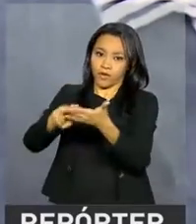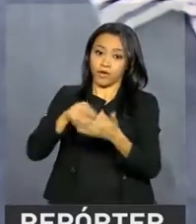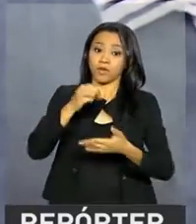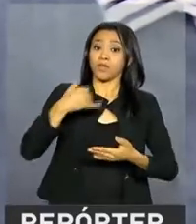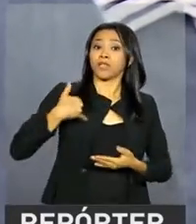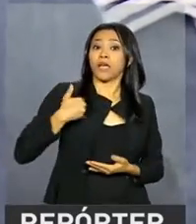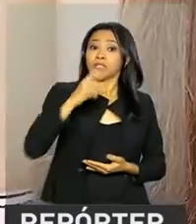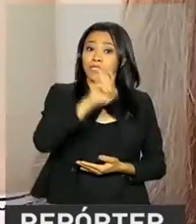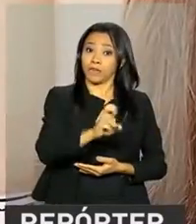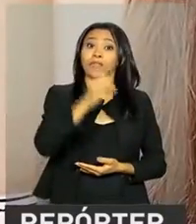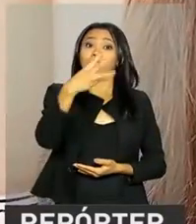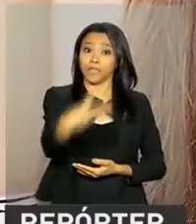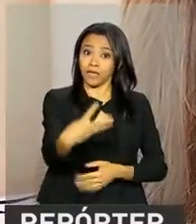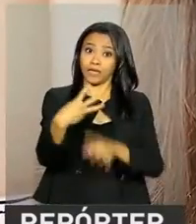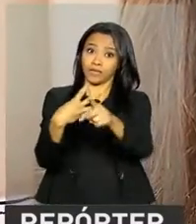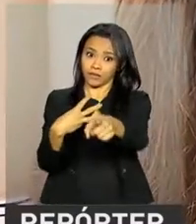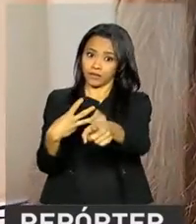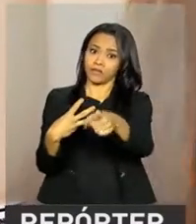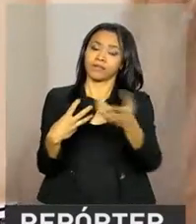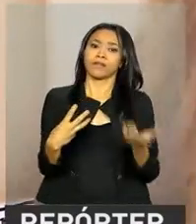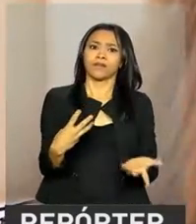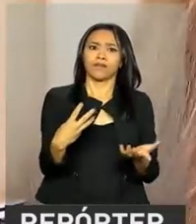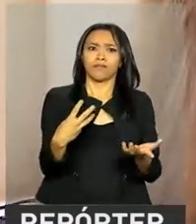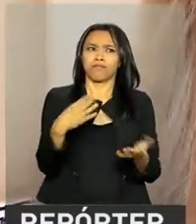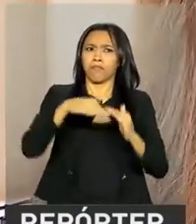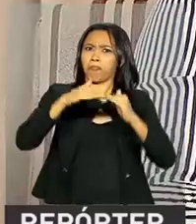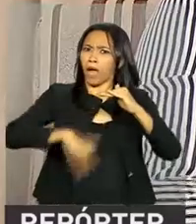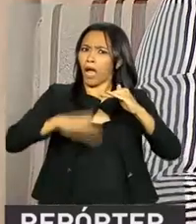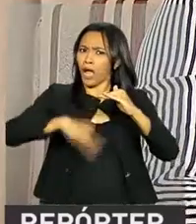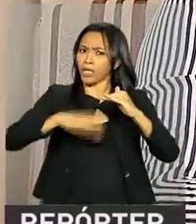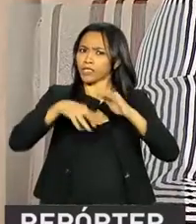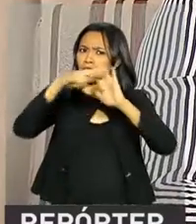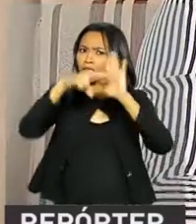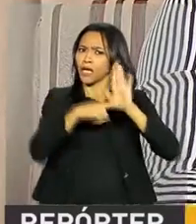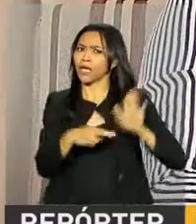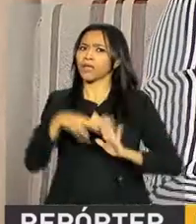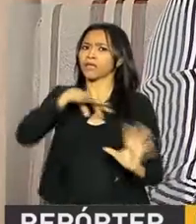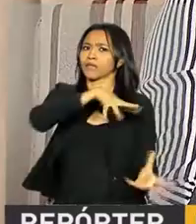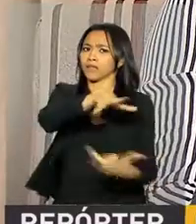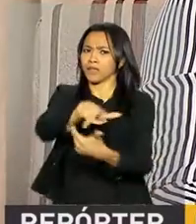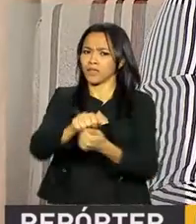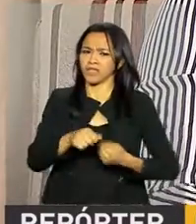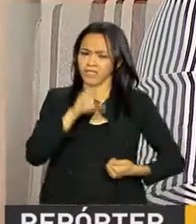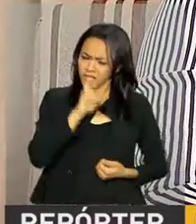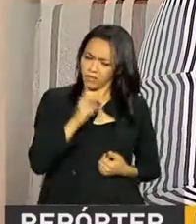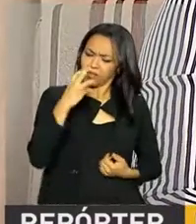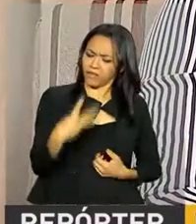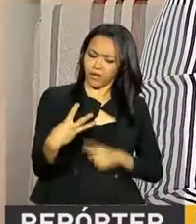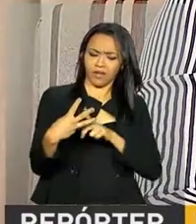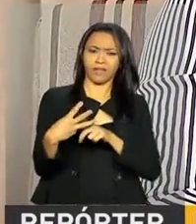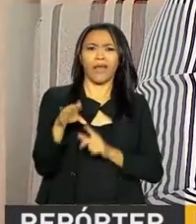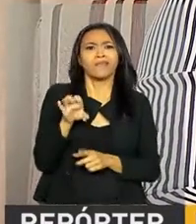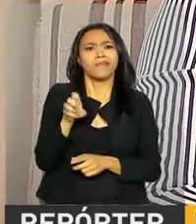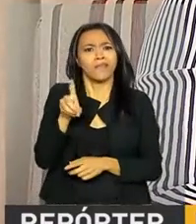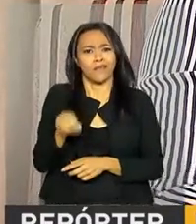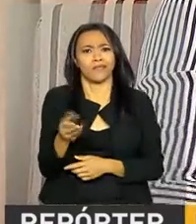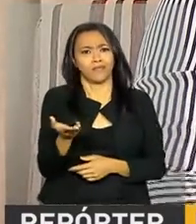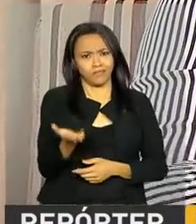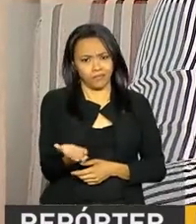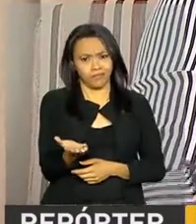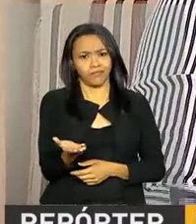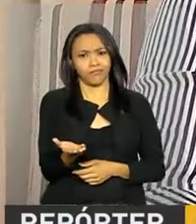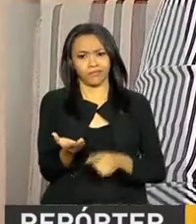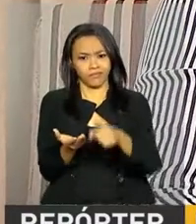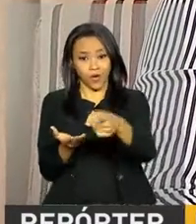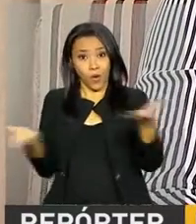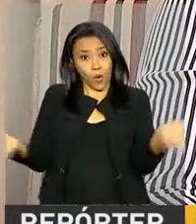anos, idade baixa para padrões internacionais. 53 anos para você aposentar é muito cedo. É tanto